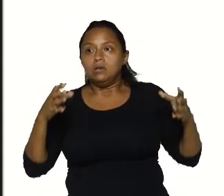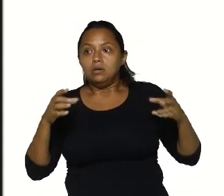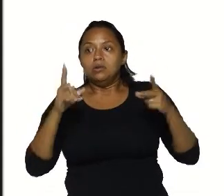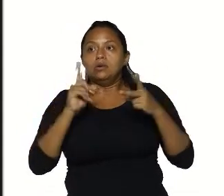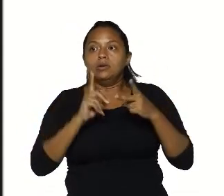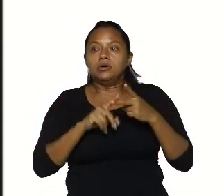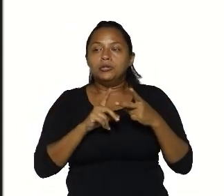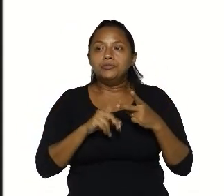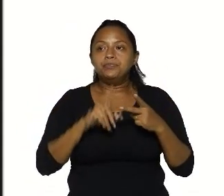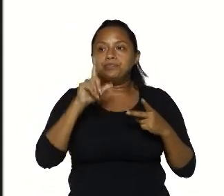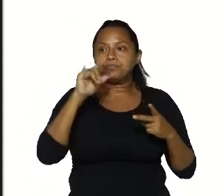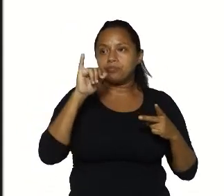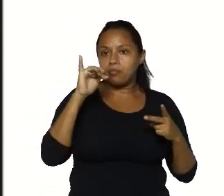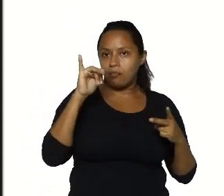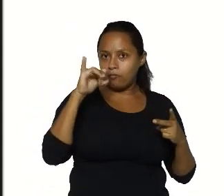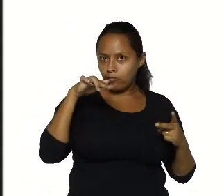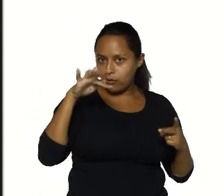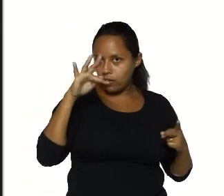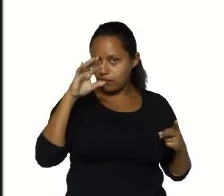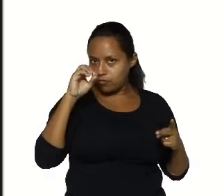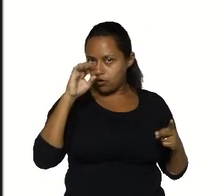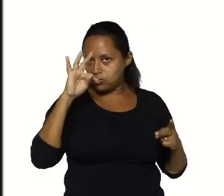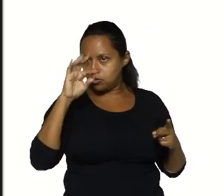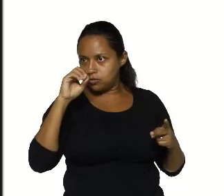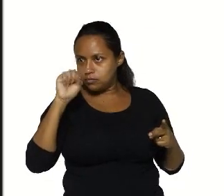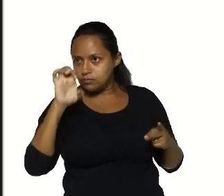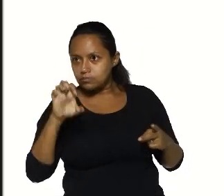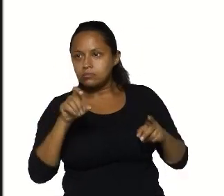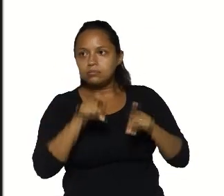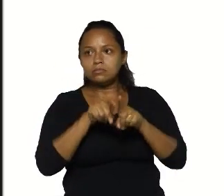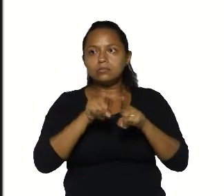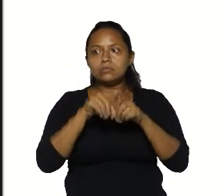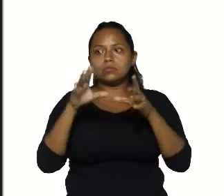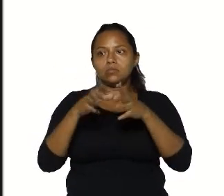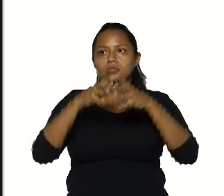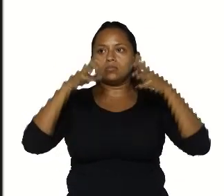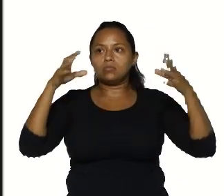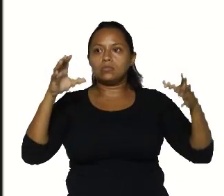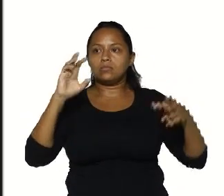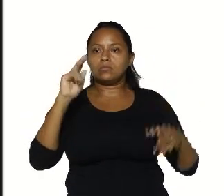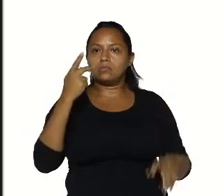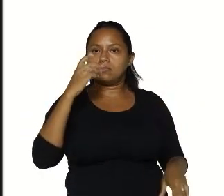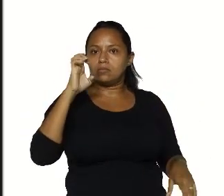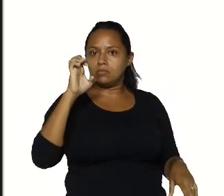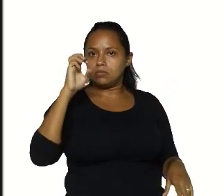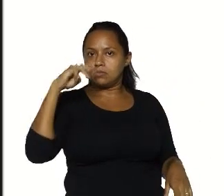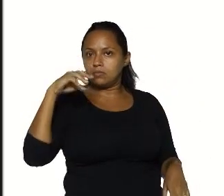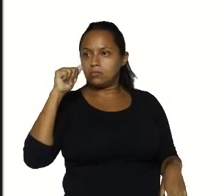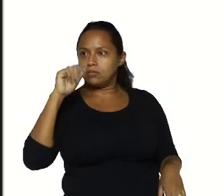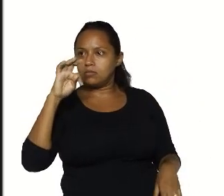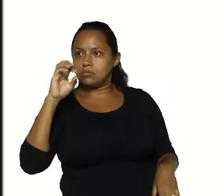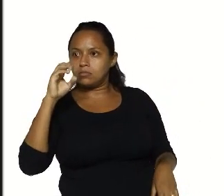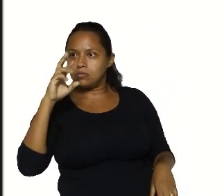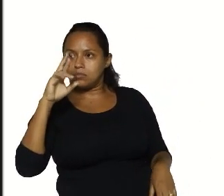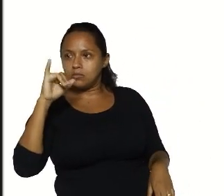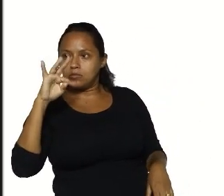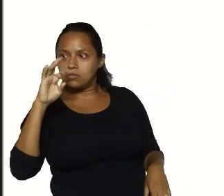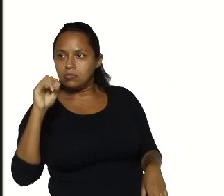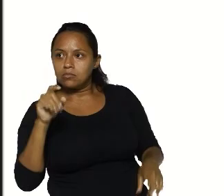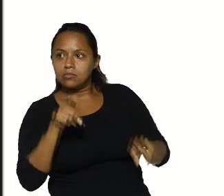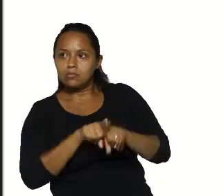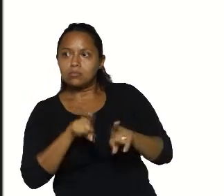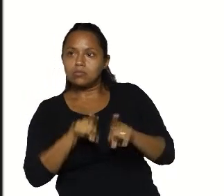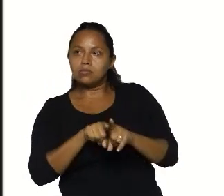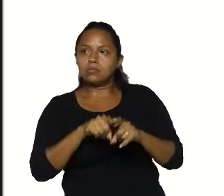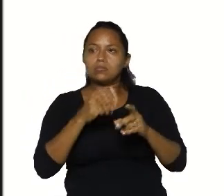é o aumento do número de linfócitos, além do aumento do hematócrito, e a trombocitopenia,